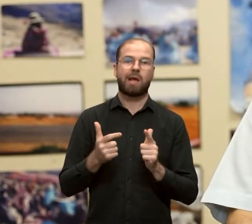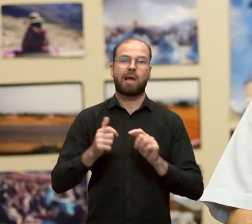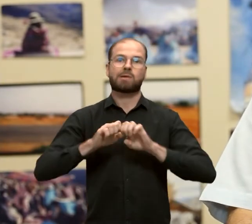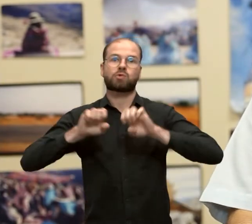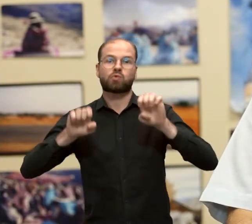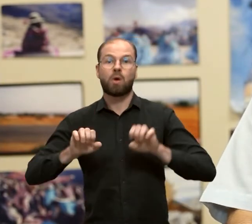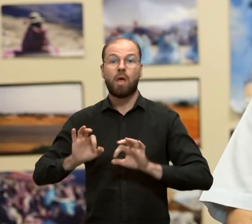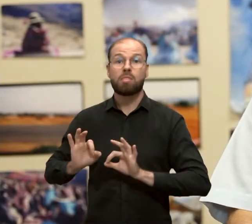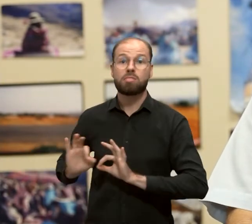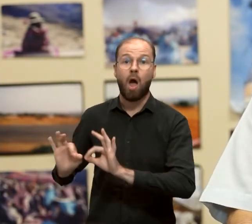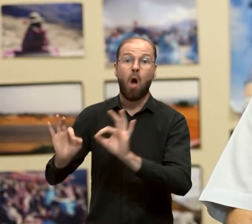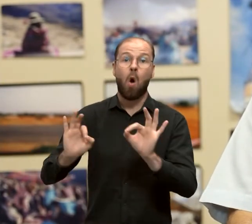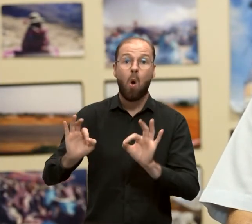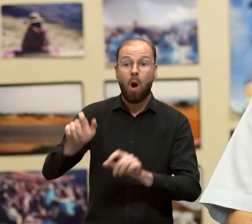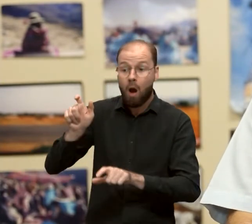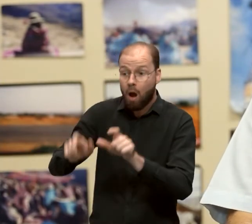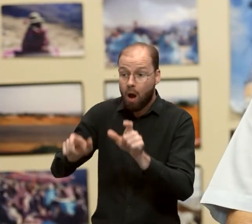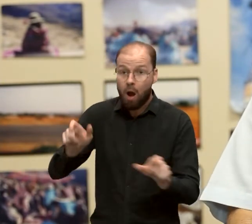Sociais, nenhum professor